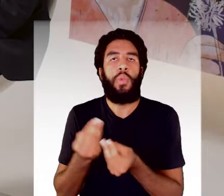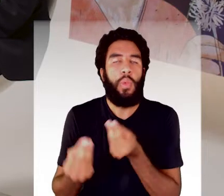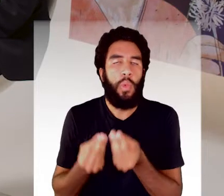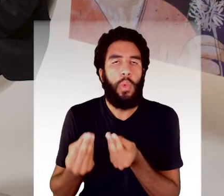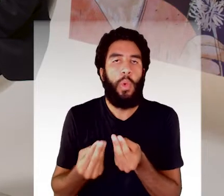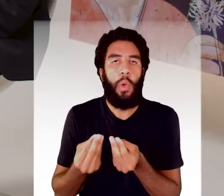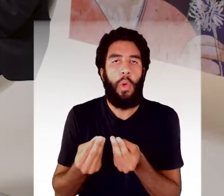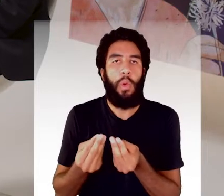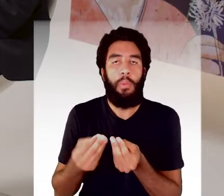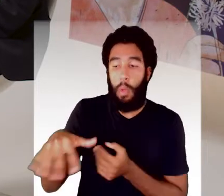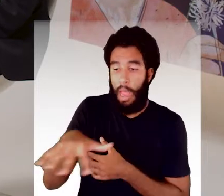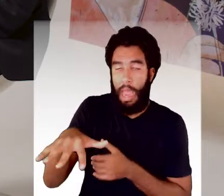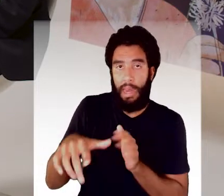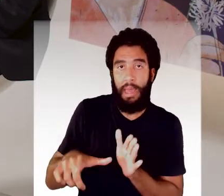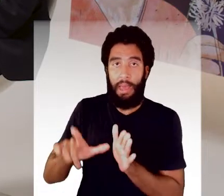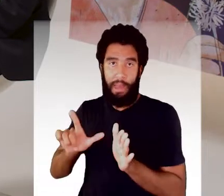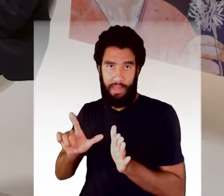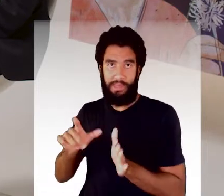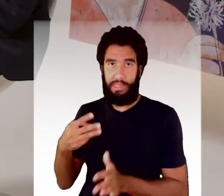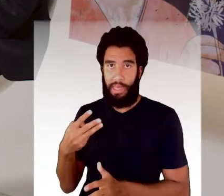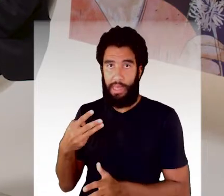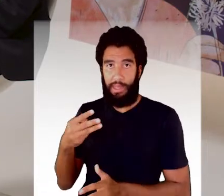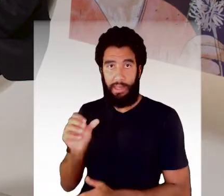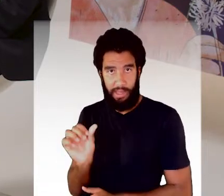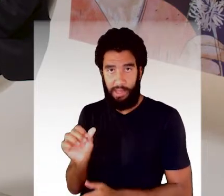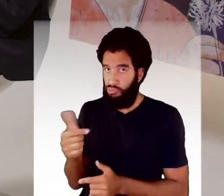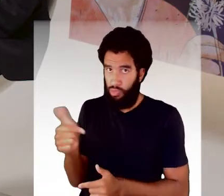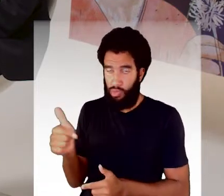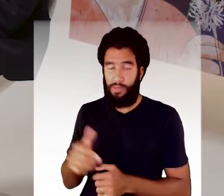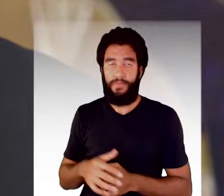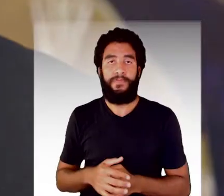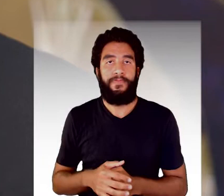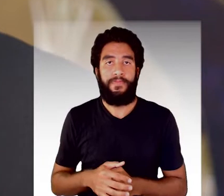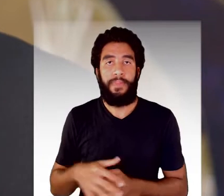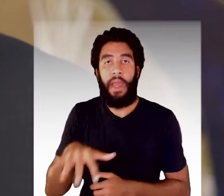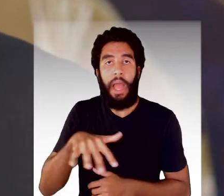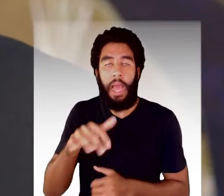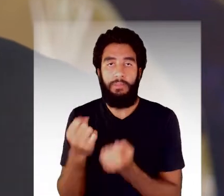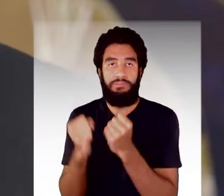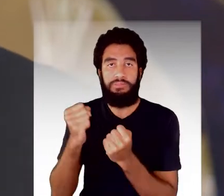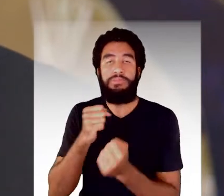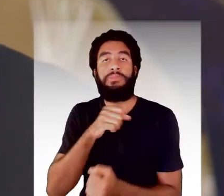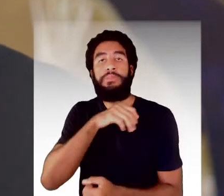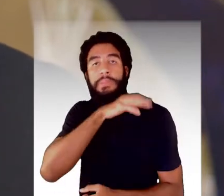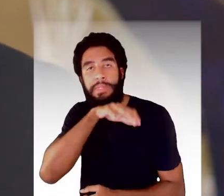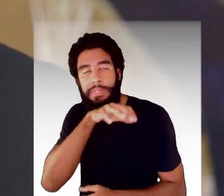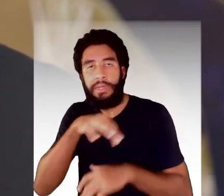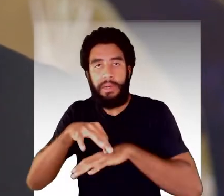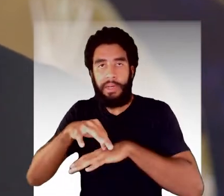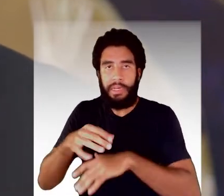com o senhor a respeito de como é que era o setor antes de existir a NR36. Certo. O setor de